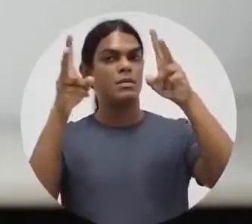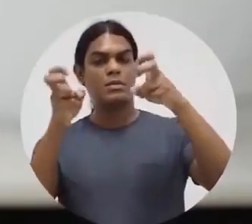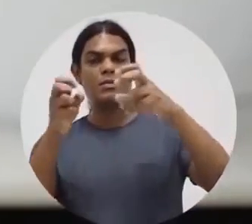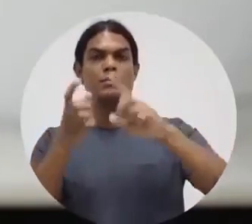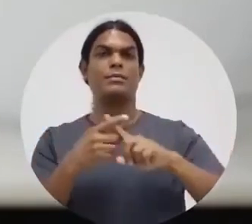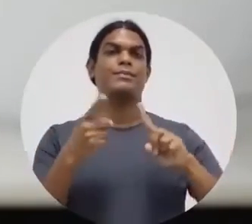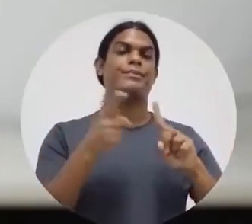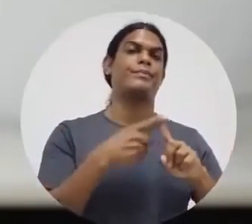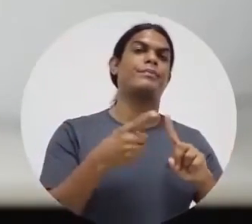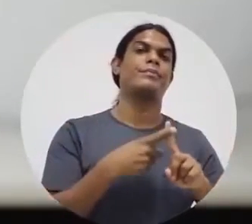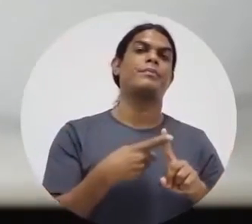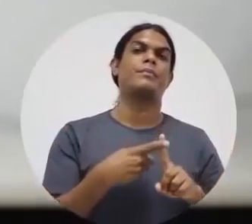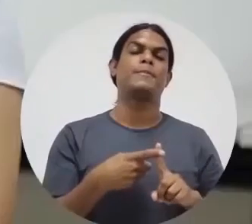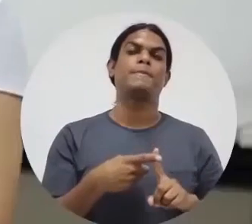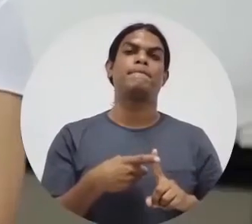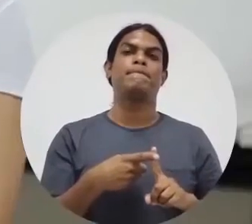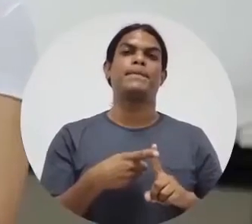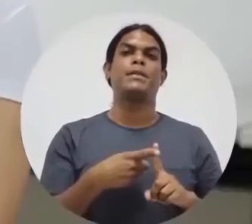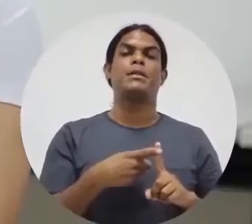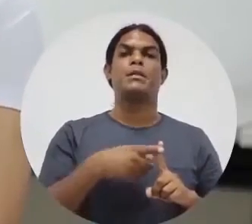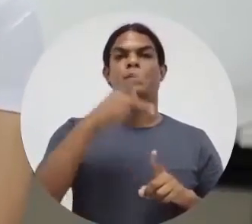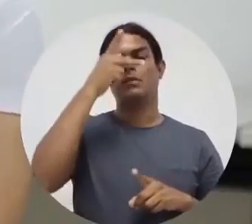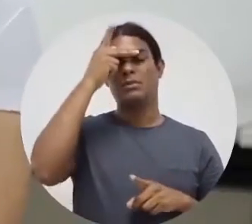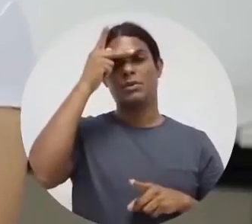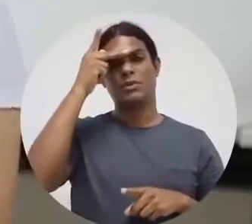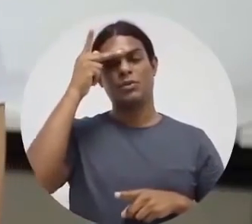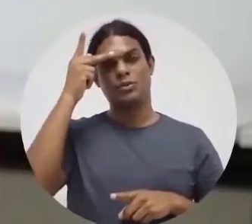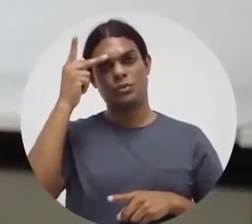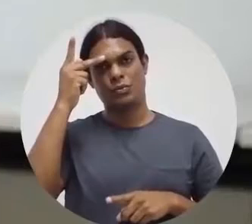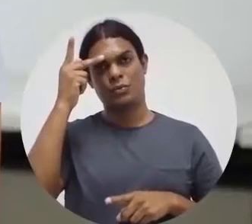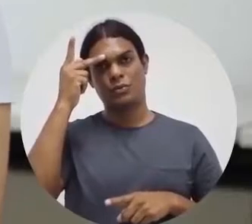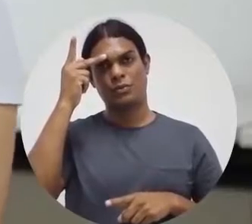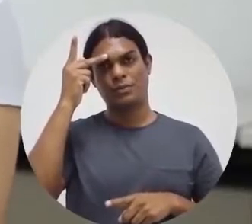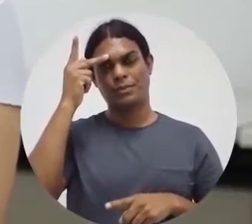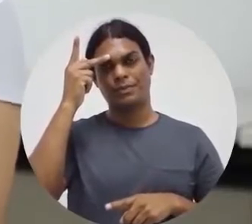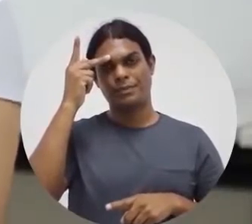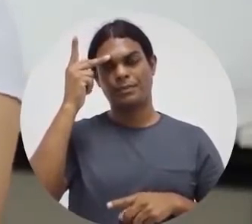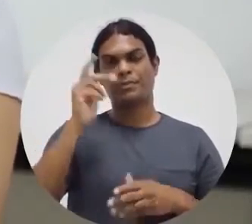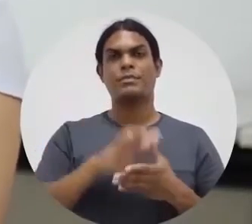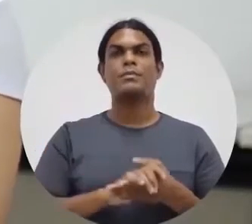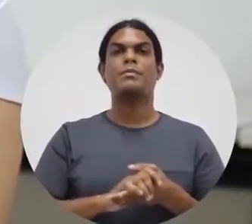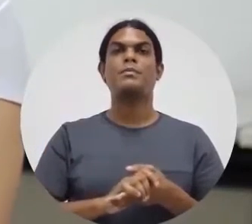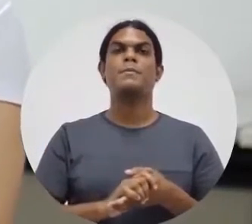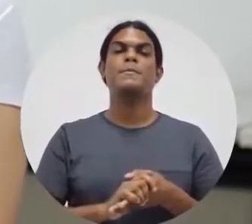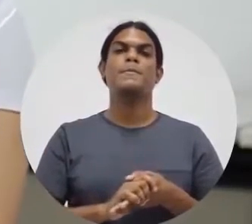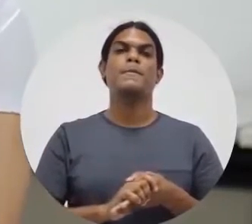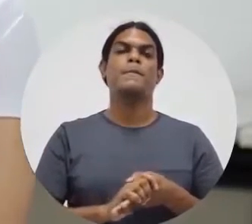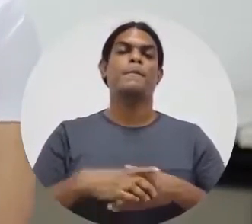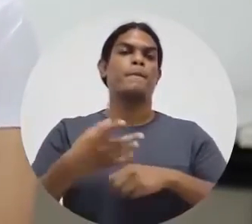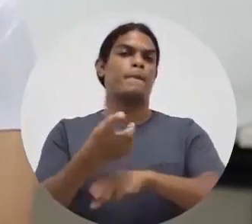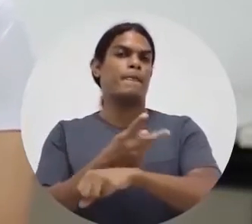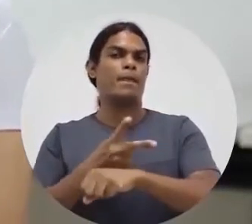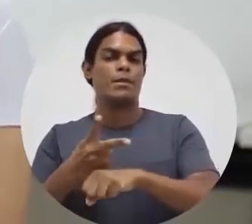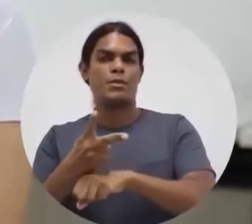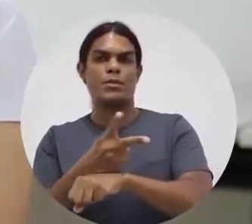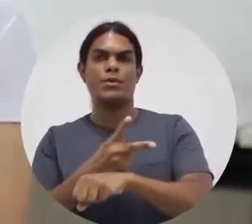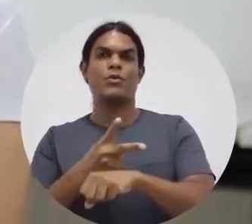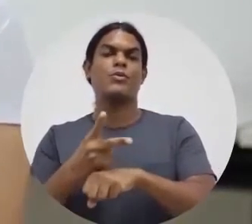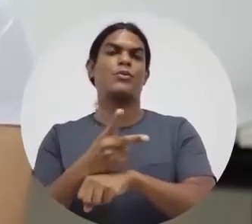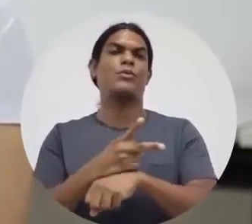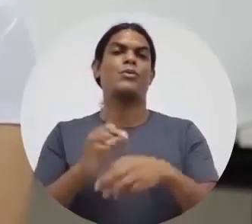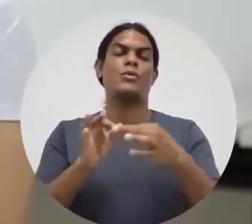Primeira especificidade do mercado de Olinda. As pessoas de Olinda não fazem questão de percorrer longas